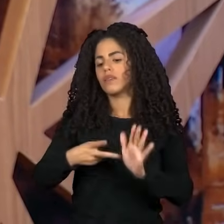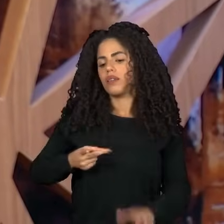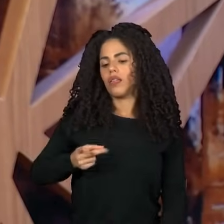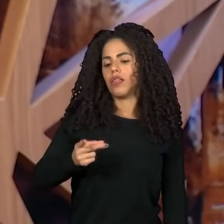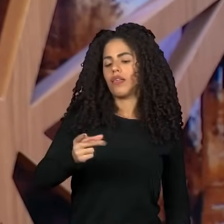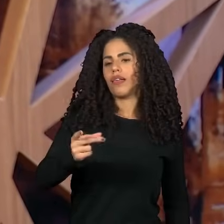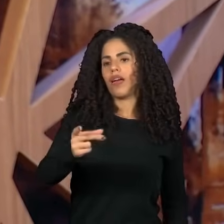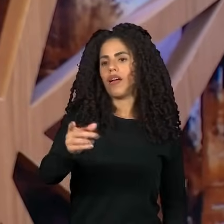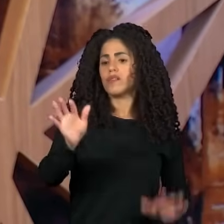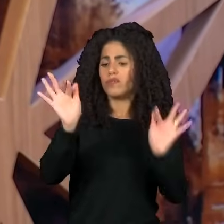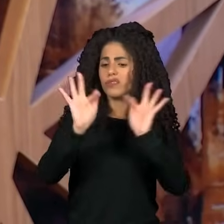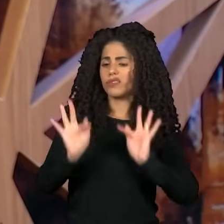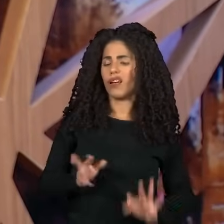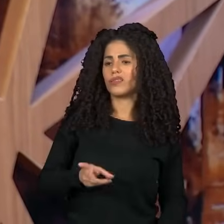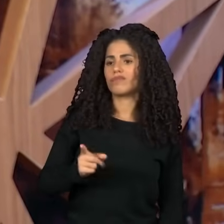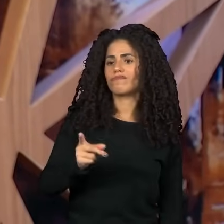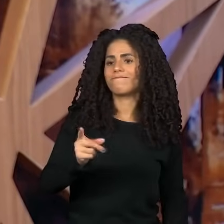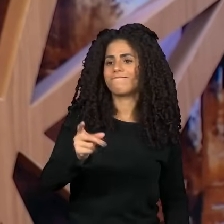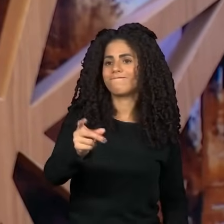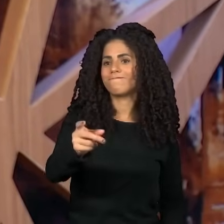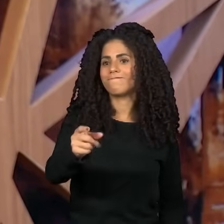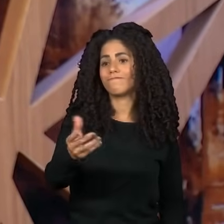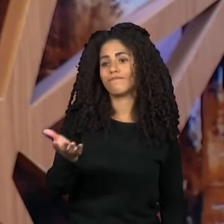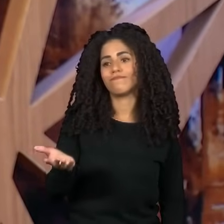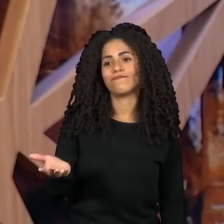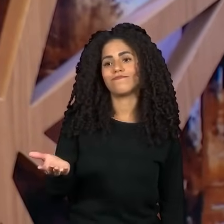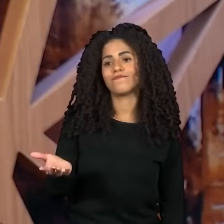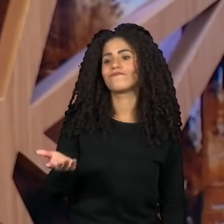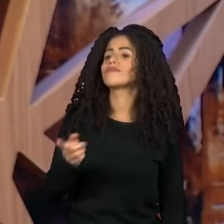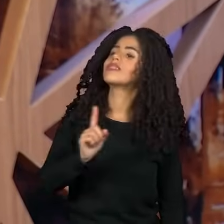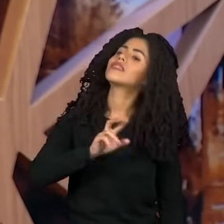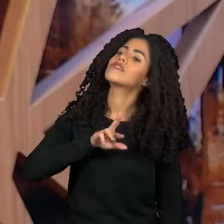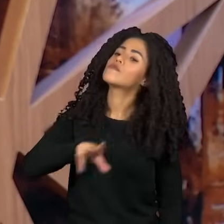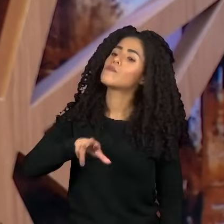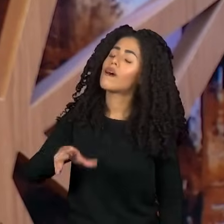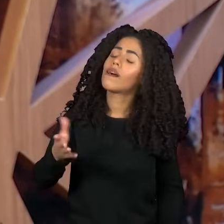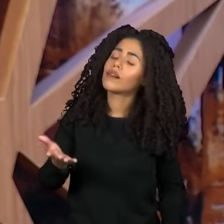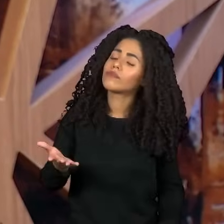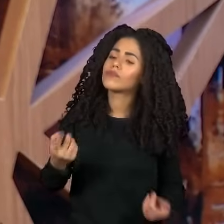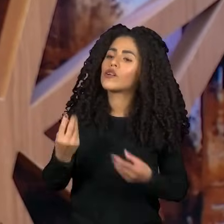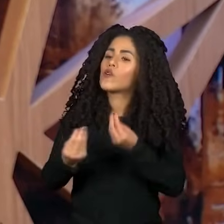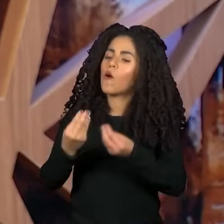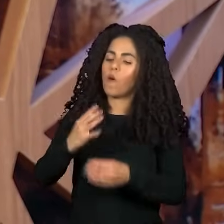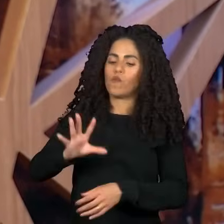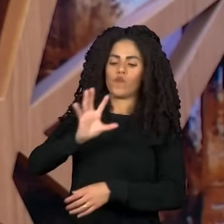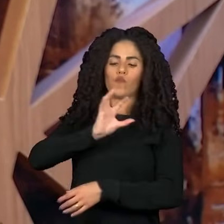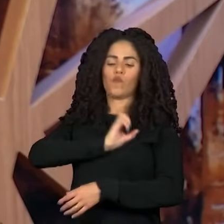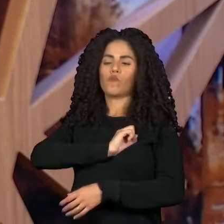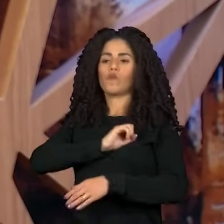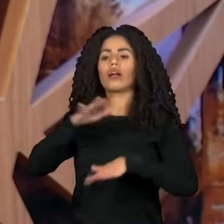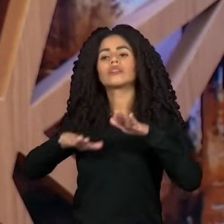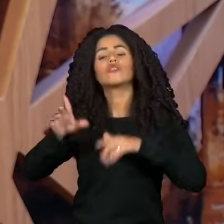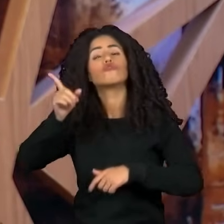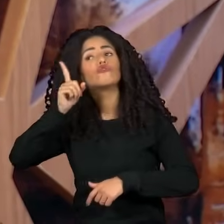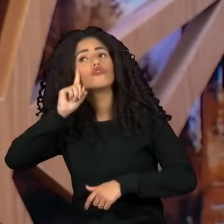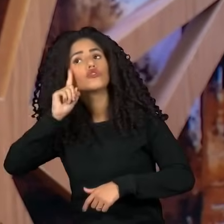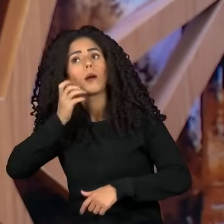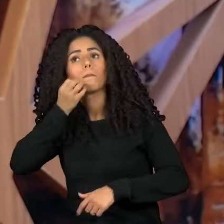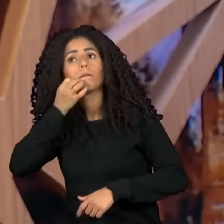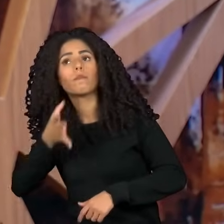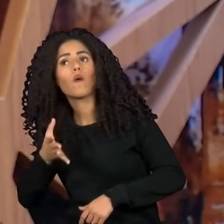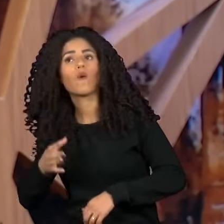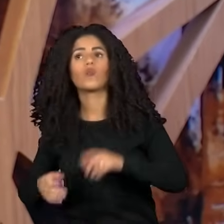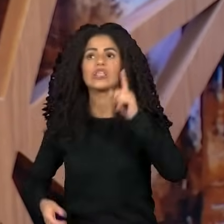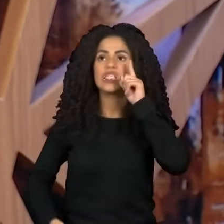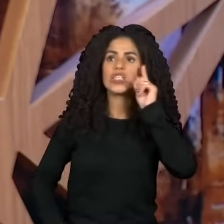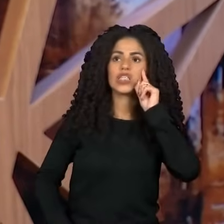permanente, né? Então, a felicidade, ela é uma construção, como o amor. Então, tem dias que vai estar bom para um, tem dias que vai estar bom